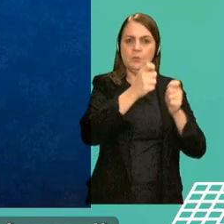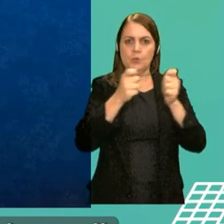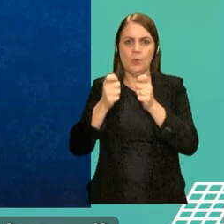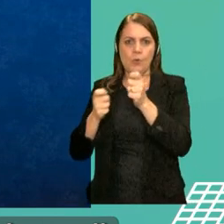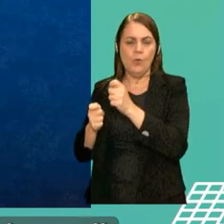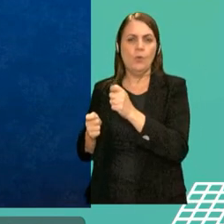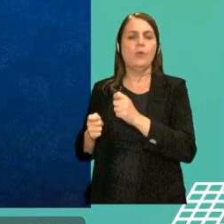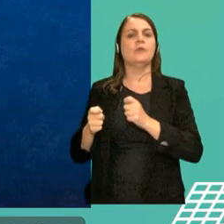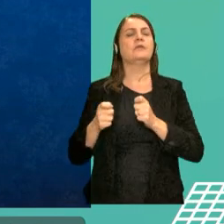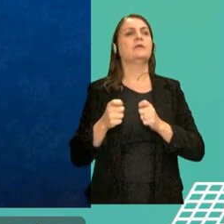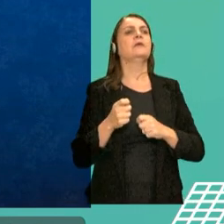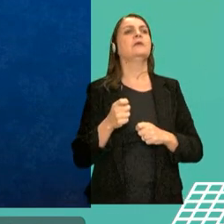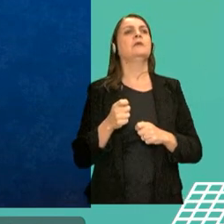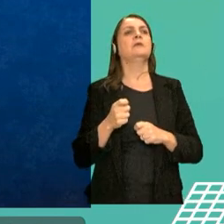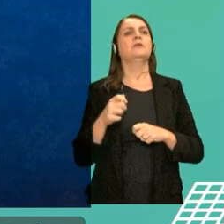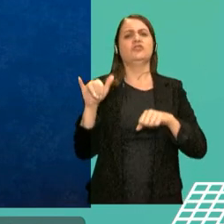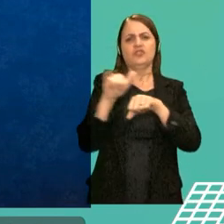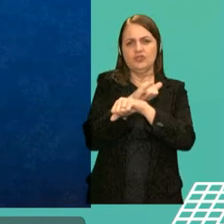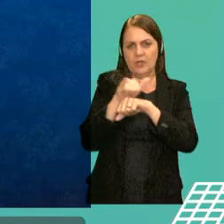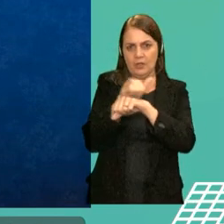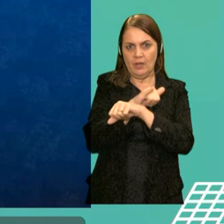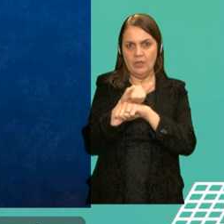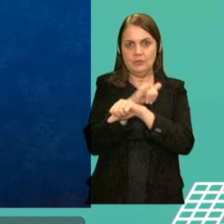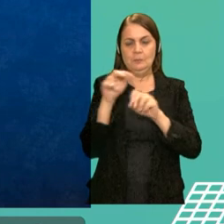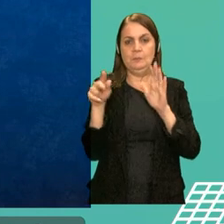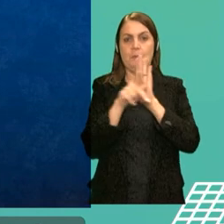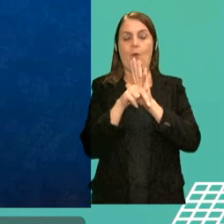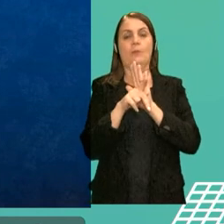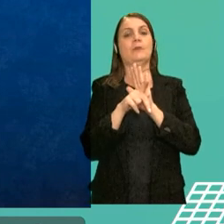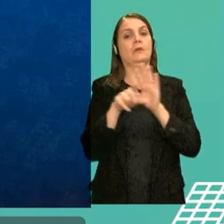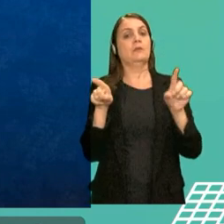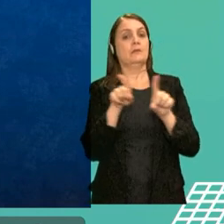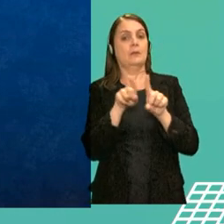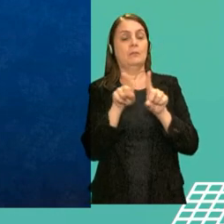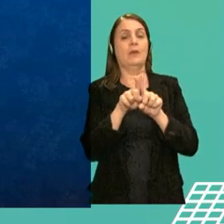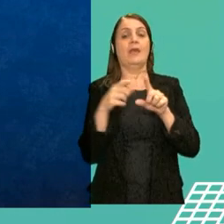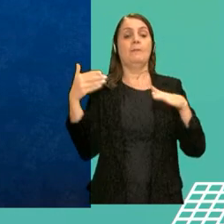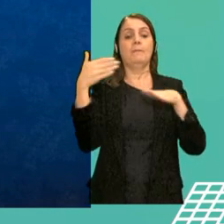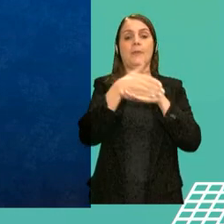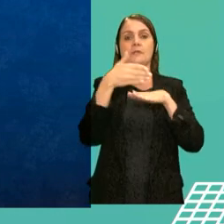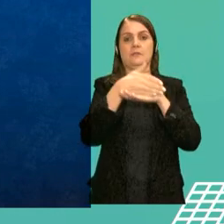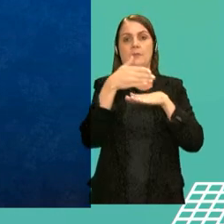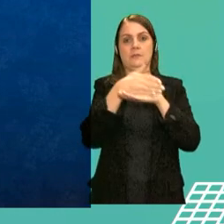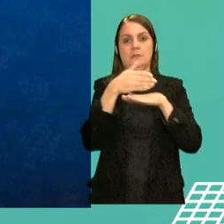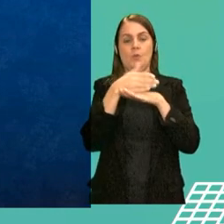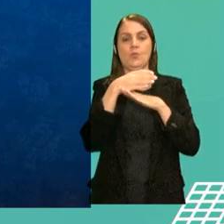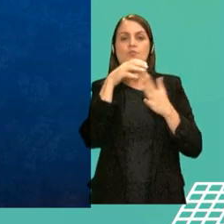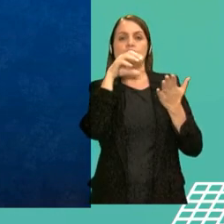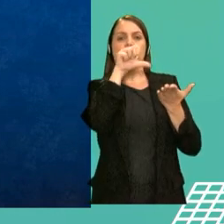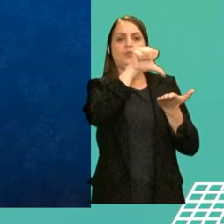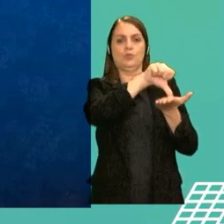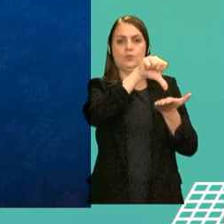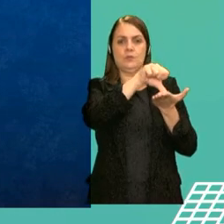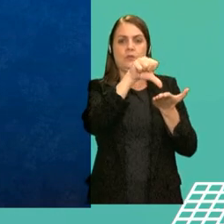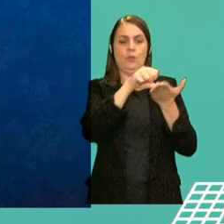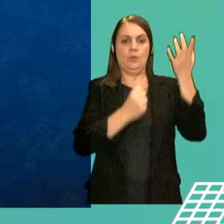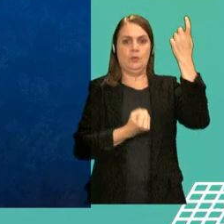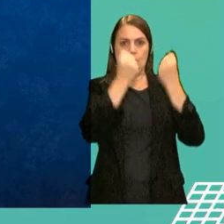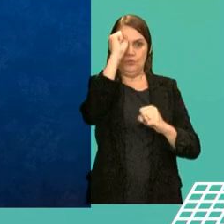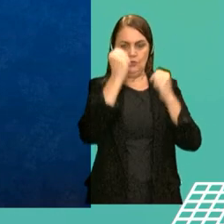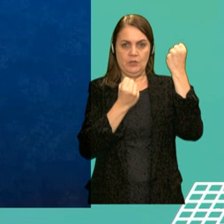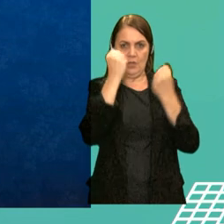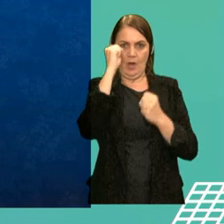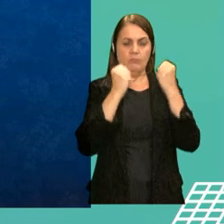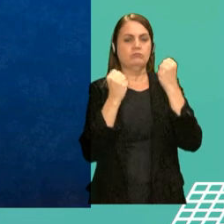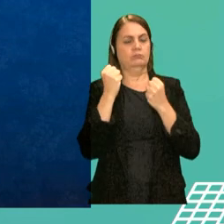acima de tudo, que traga também a participação do setor industrial na estrutura de governança quando se fala de mercado